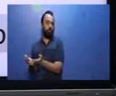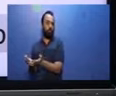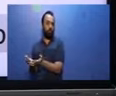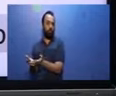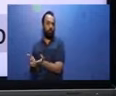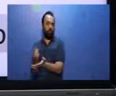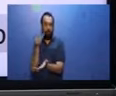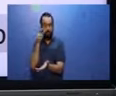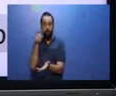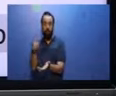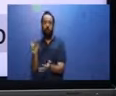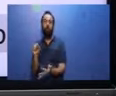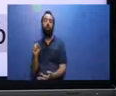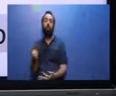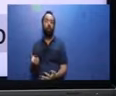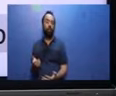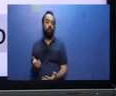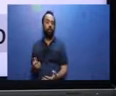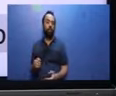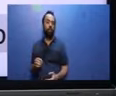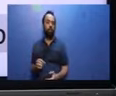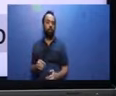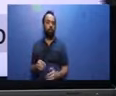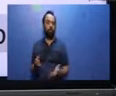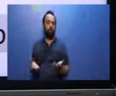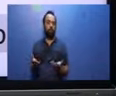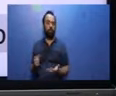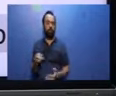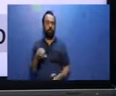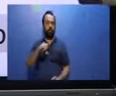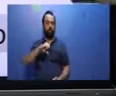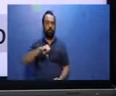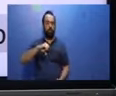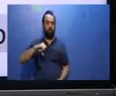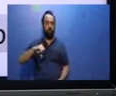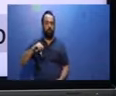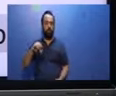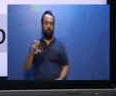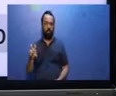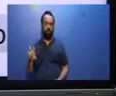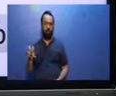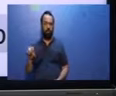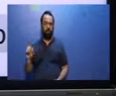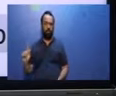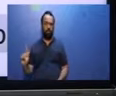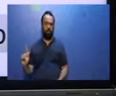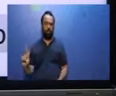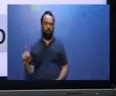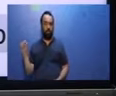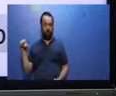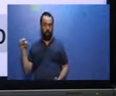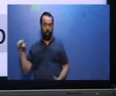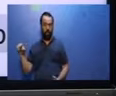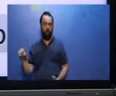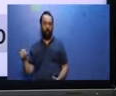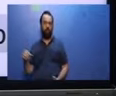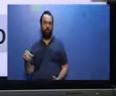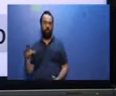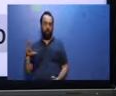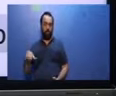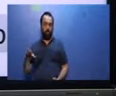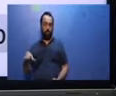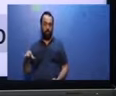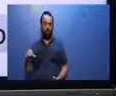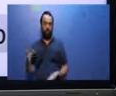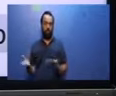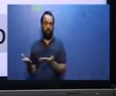peso que foi observado 995g ou seja 5 gramas a menos do que no início